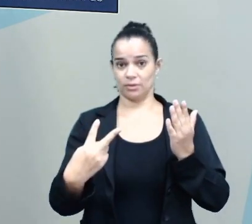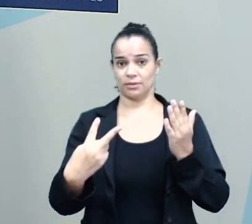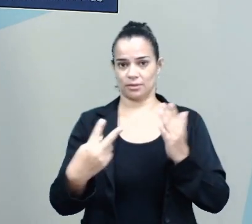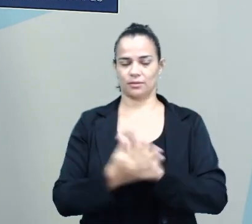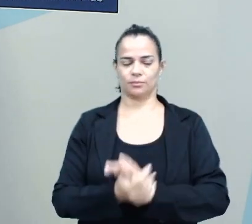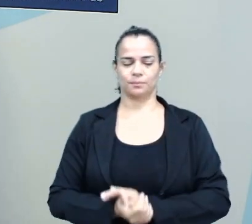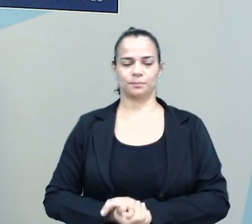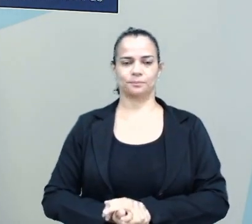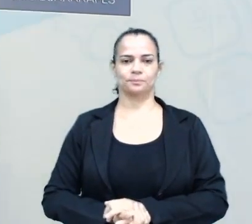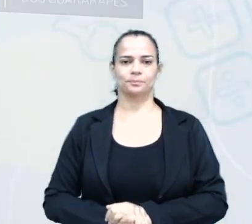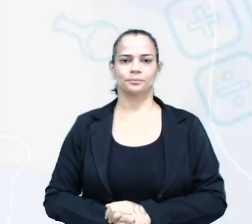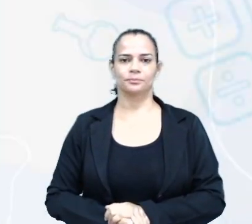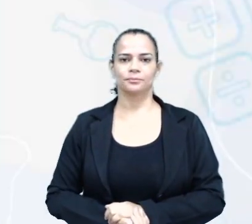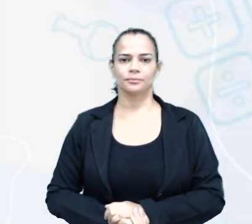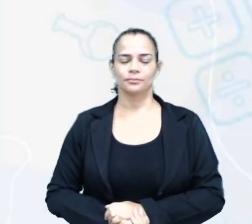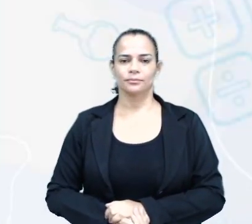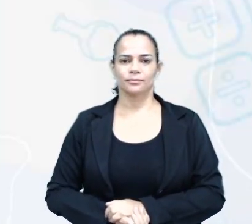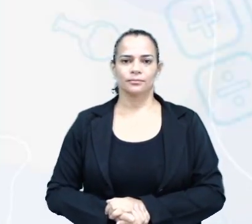lá!